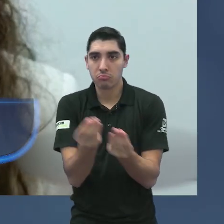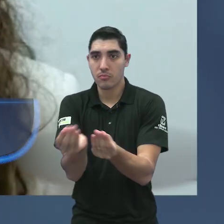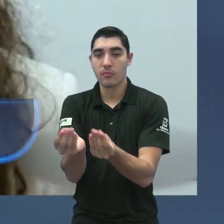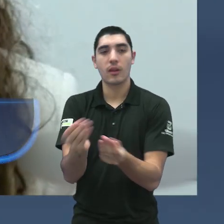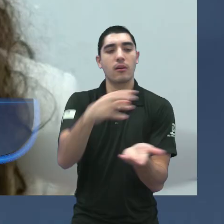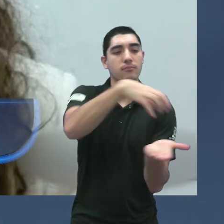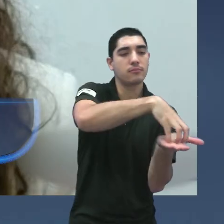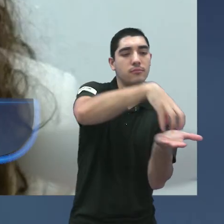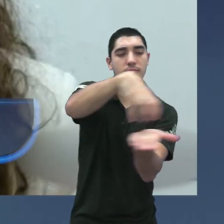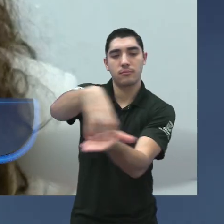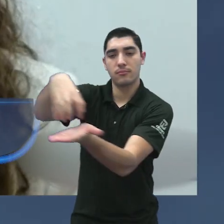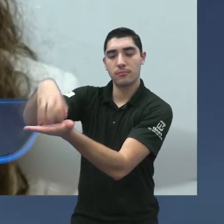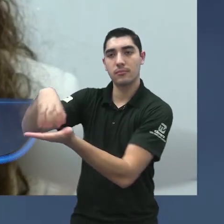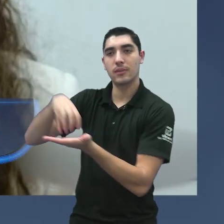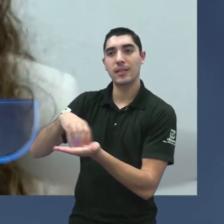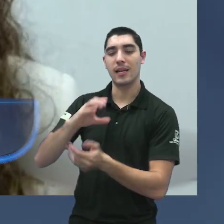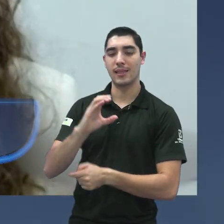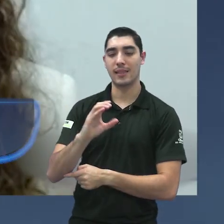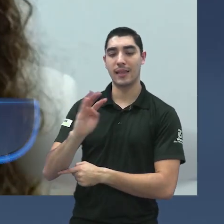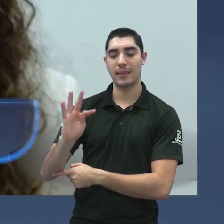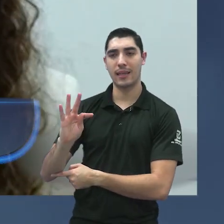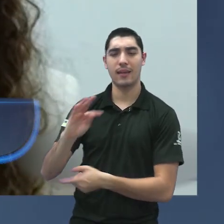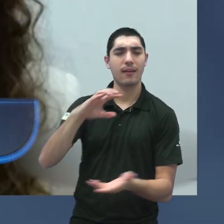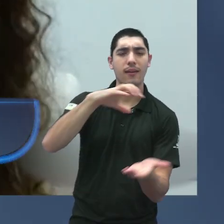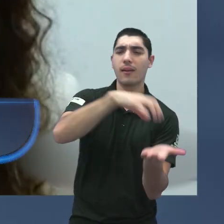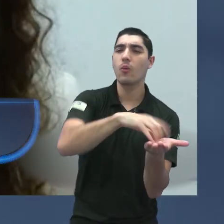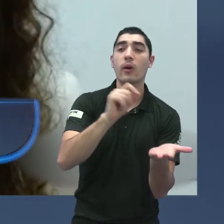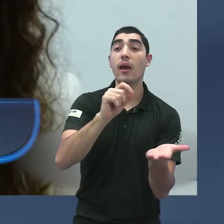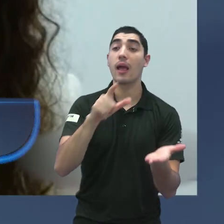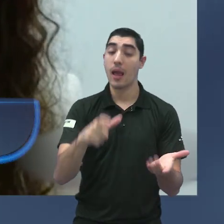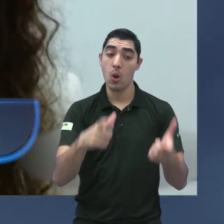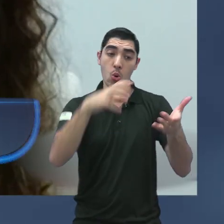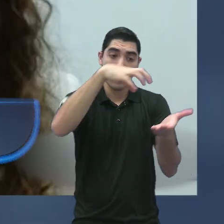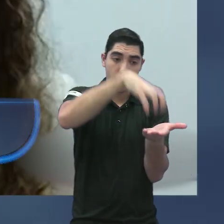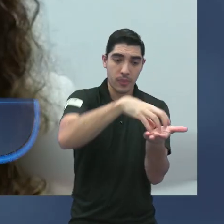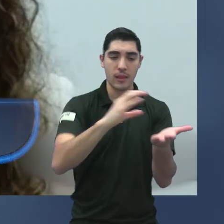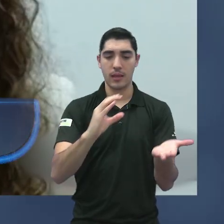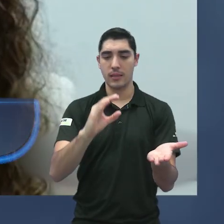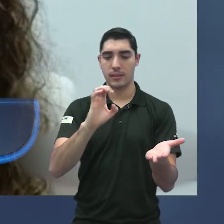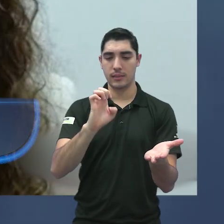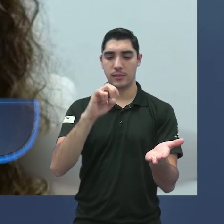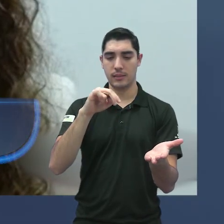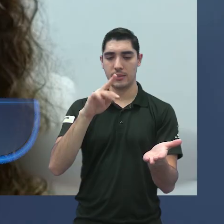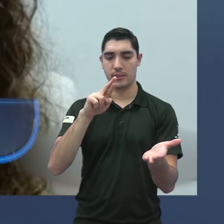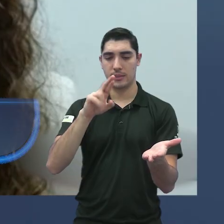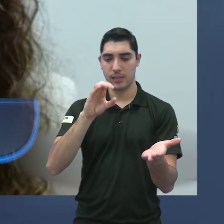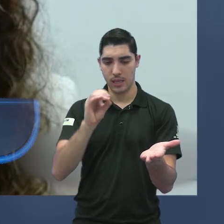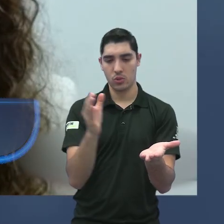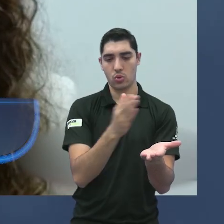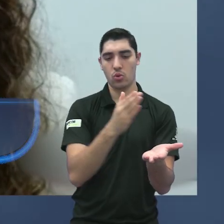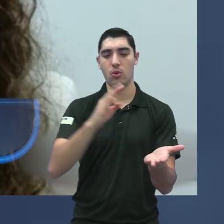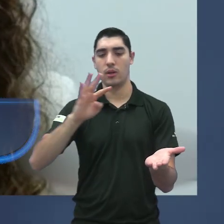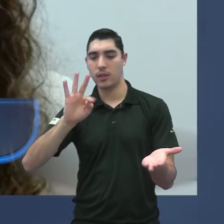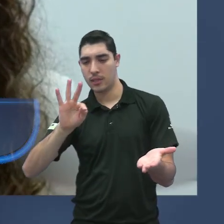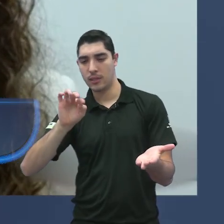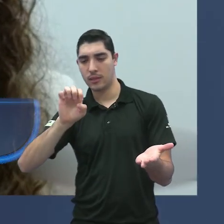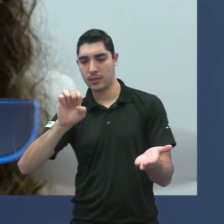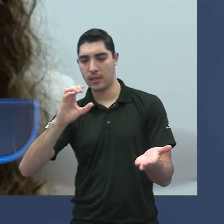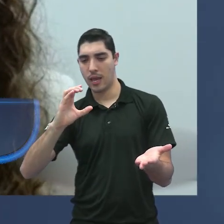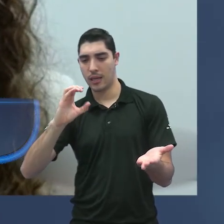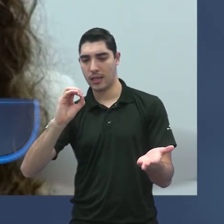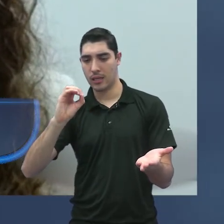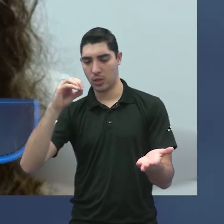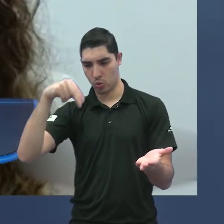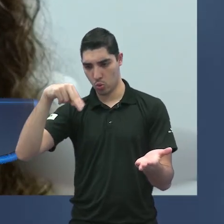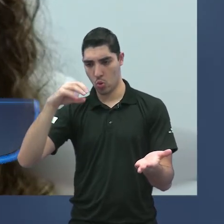e tecnologia, que comprovem, que comprovadamente desenvolvem uma interessante